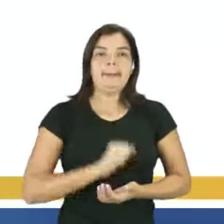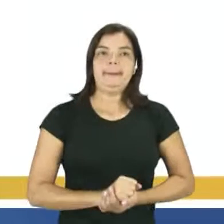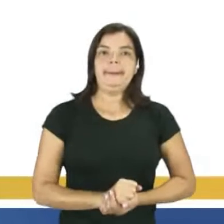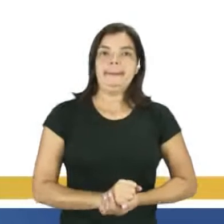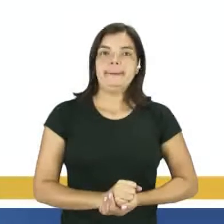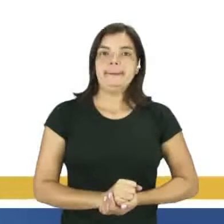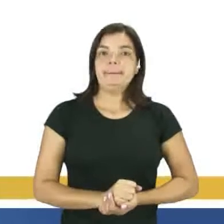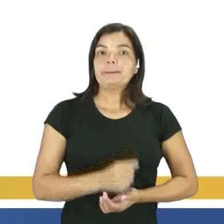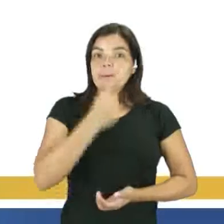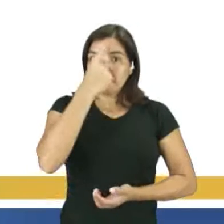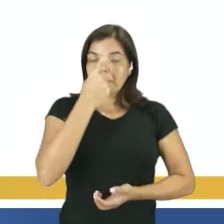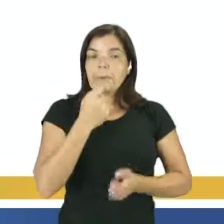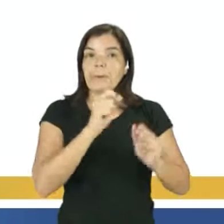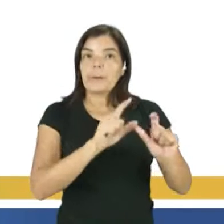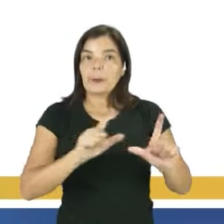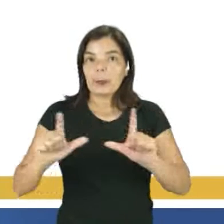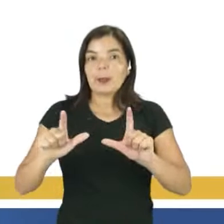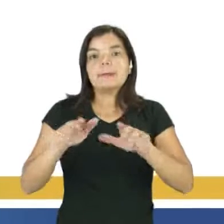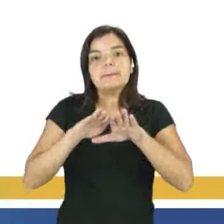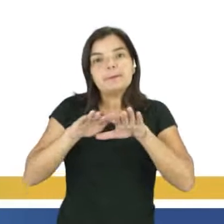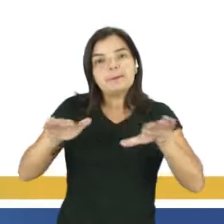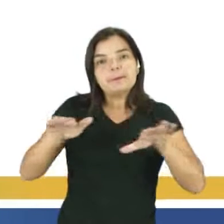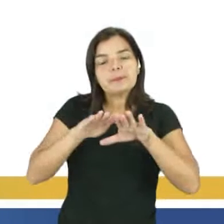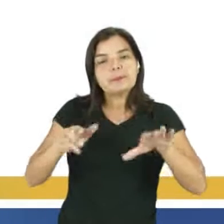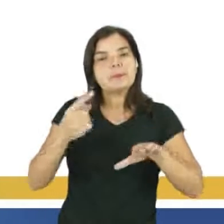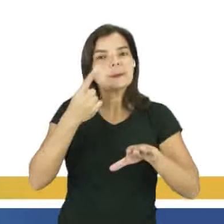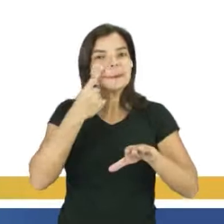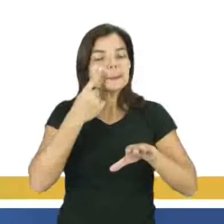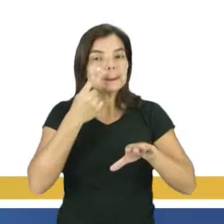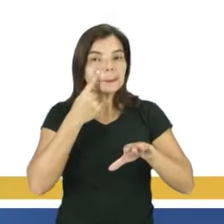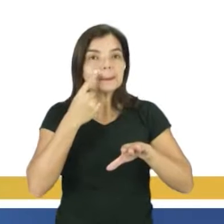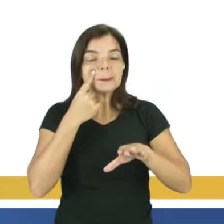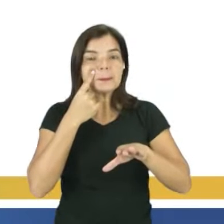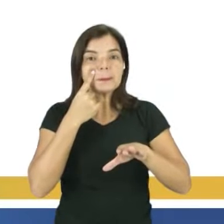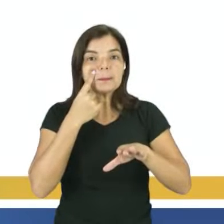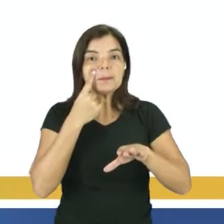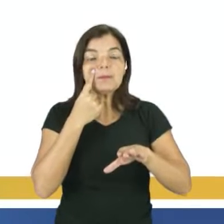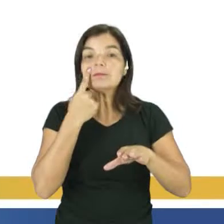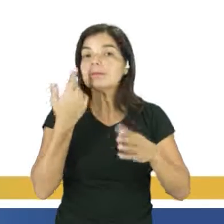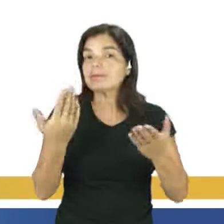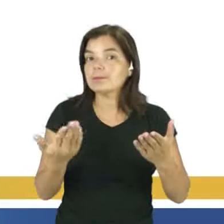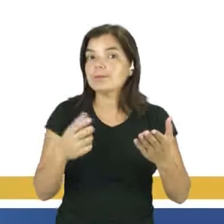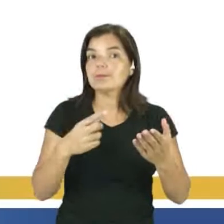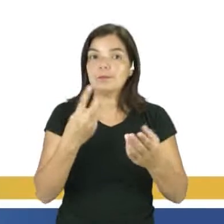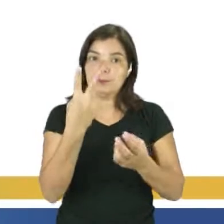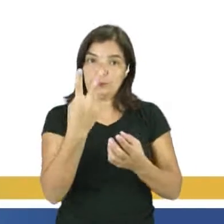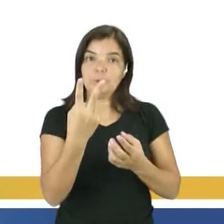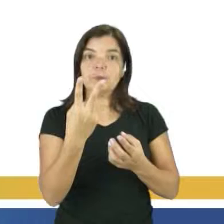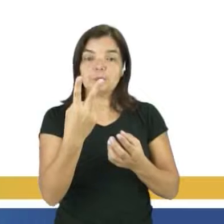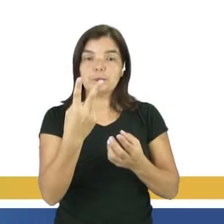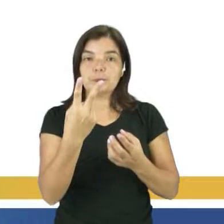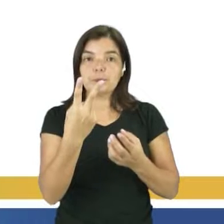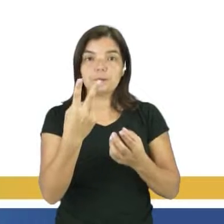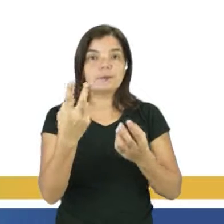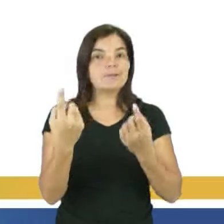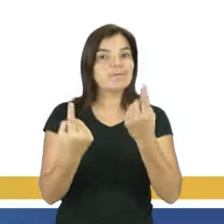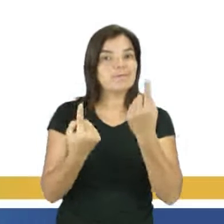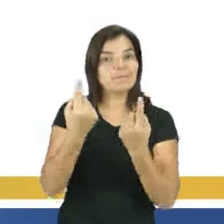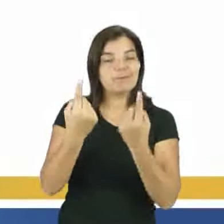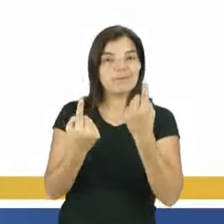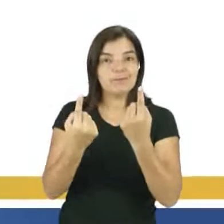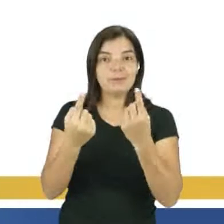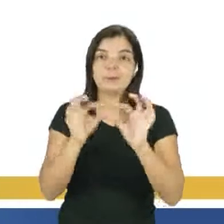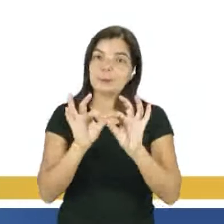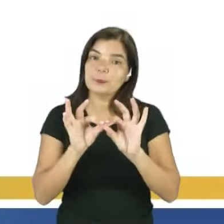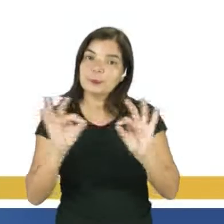Nesse plano aí, repare que agora, gente, quando eu trabalho com plano, intuitivamente eu tenho duas dimensões associadas. Você pode pensar em